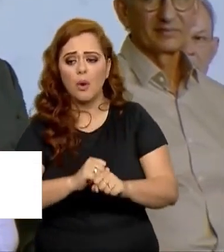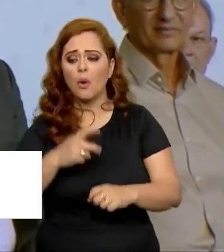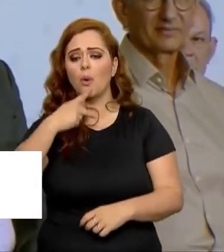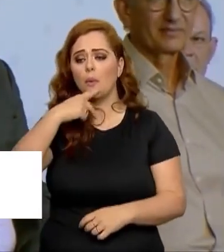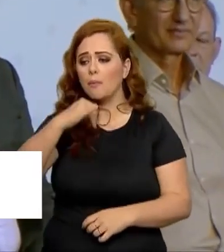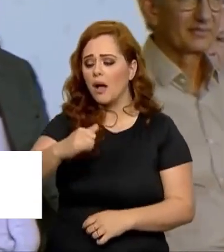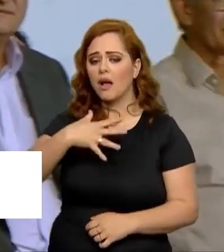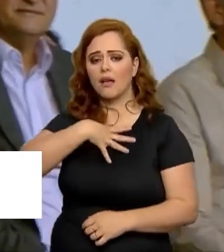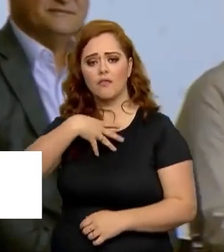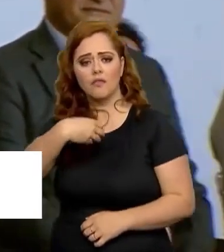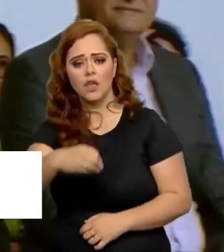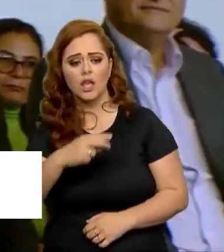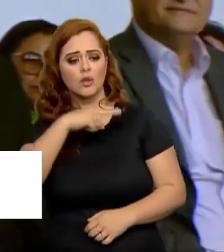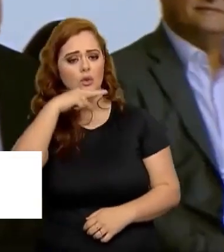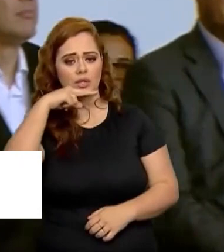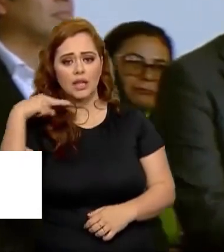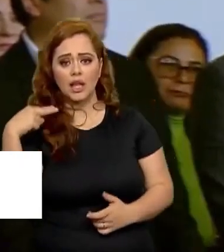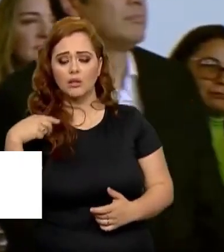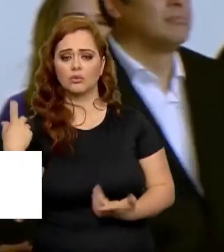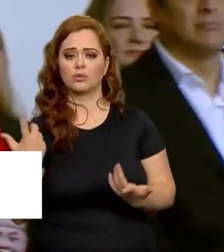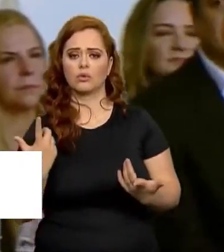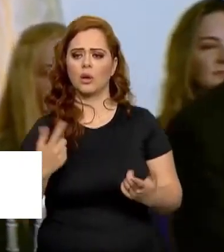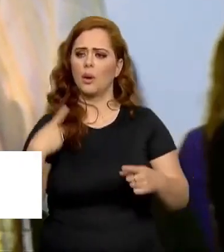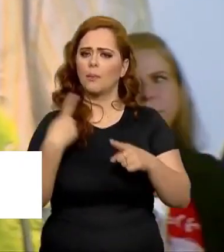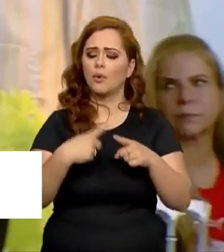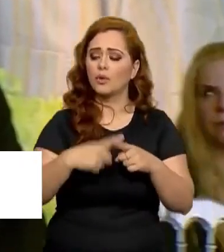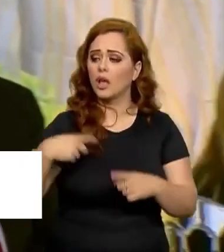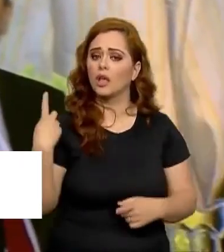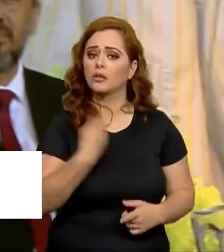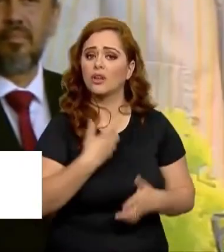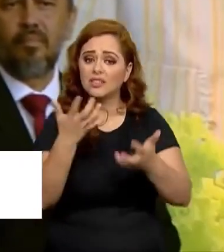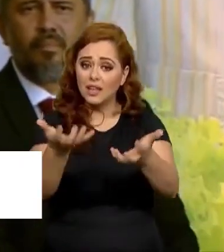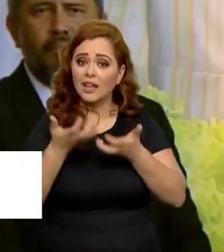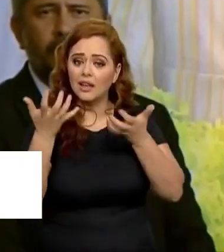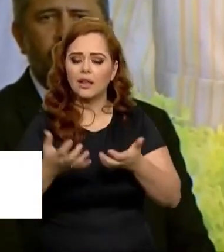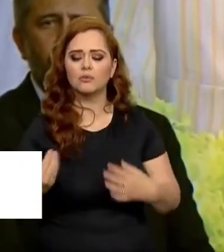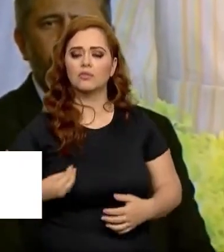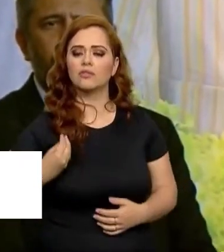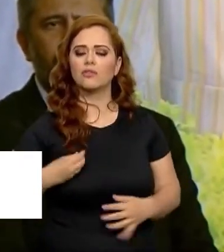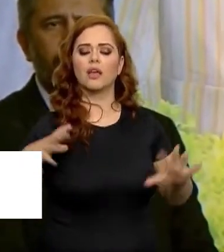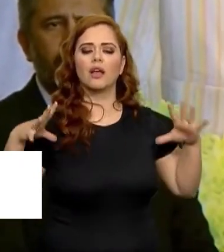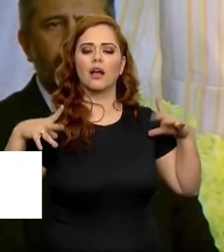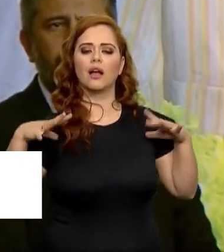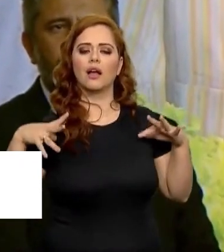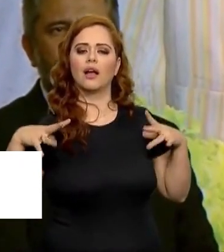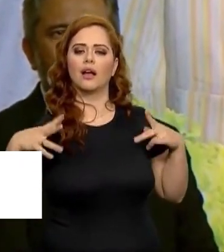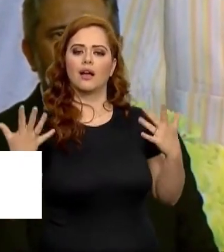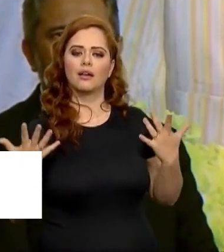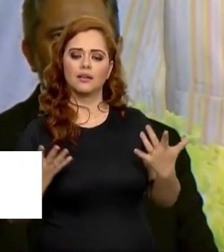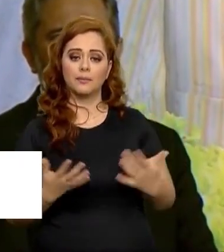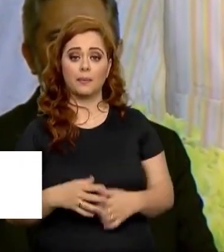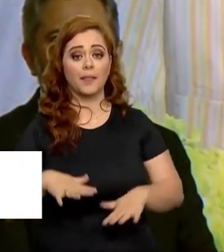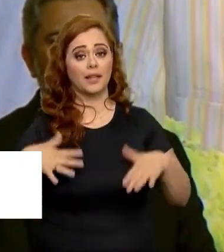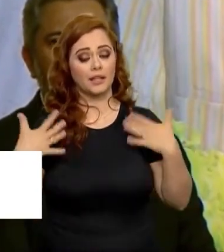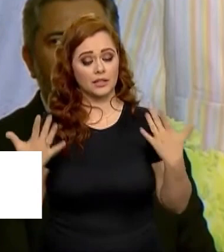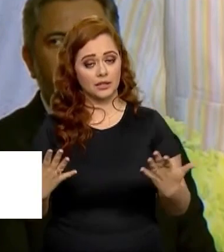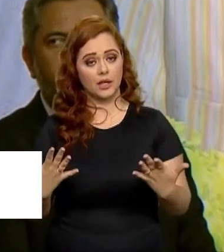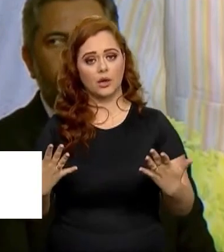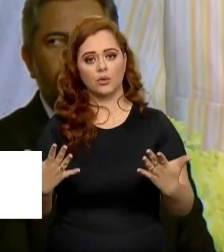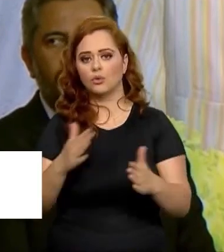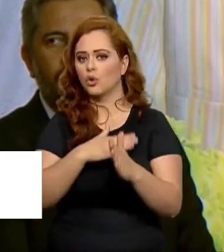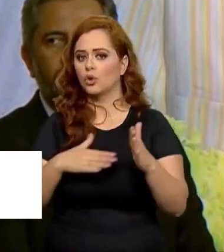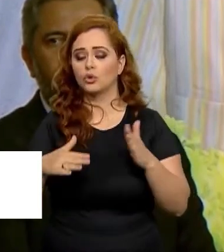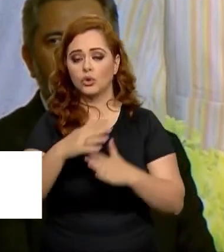filhos, com nossos netos, porque nós queremos viver em tranquilidade. Portanto,